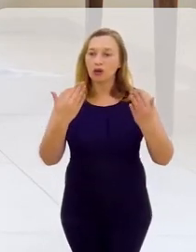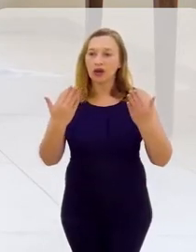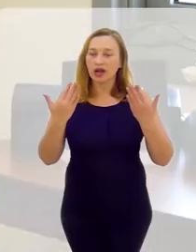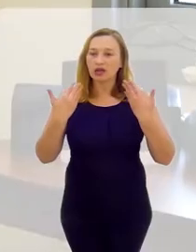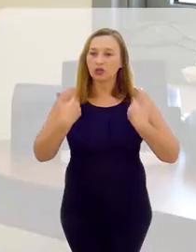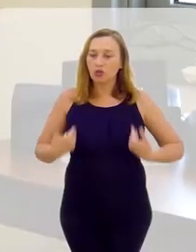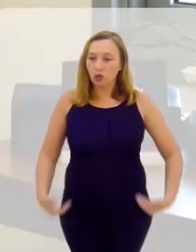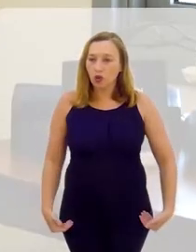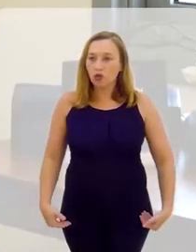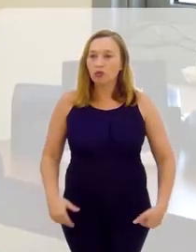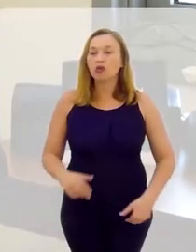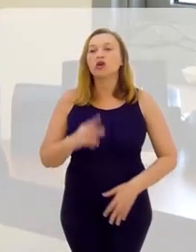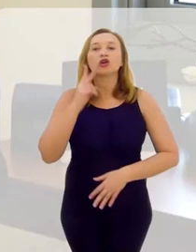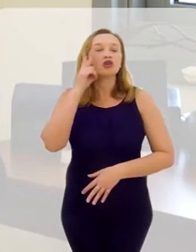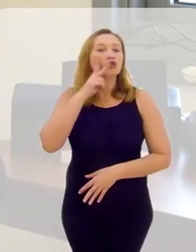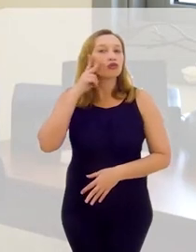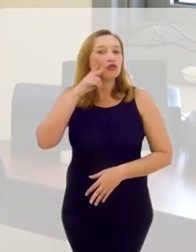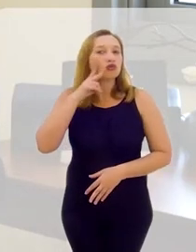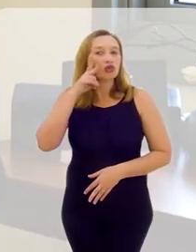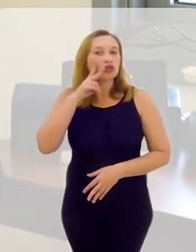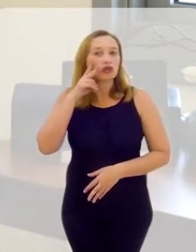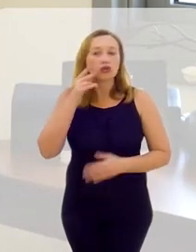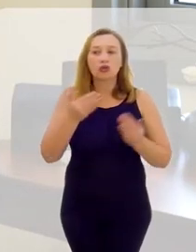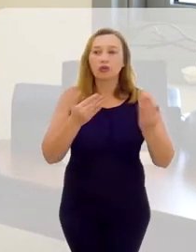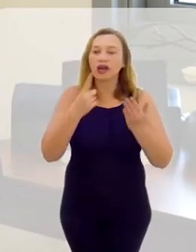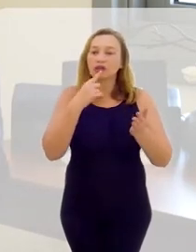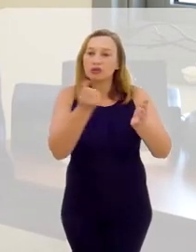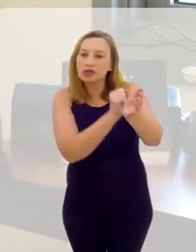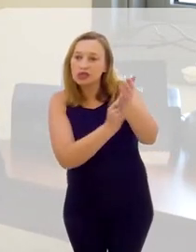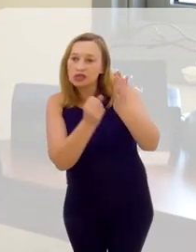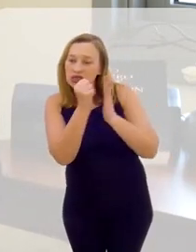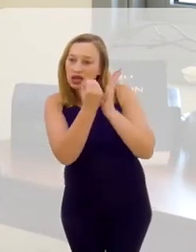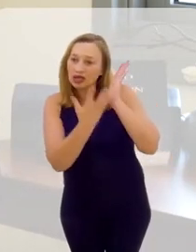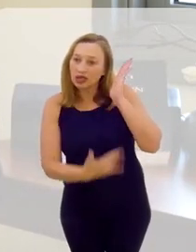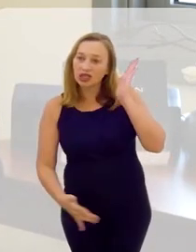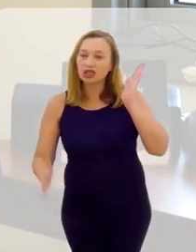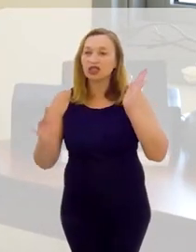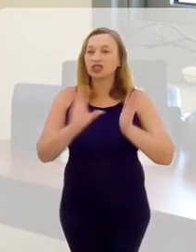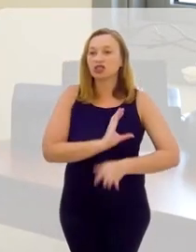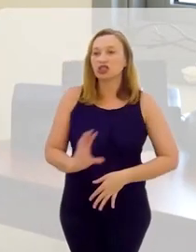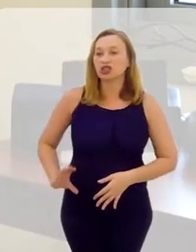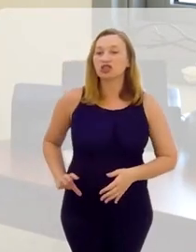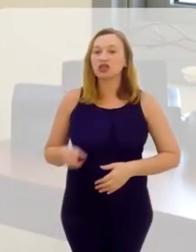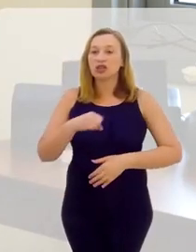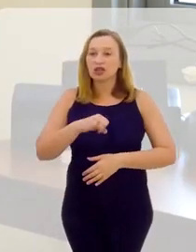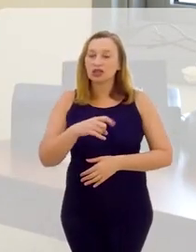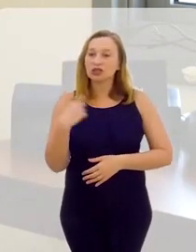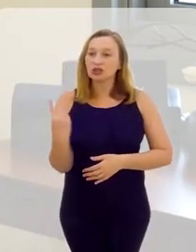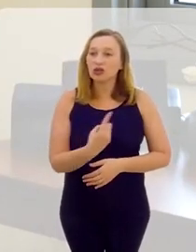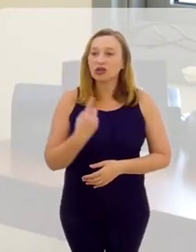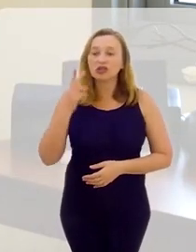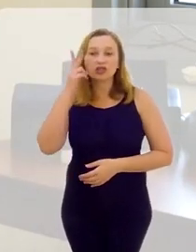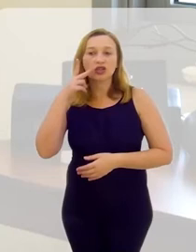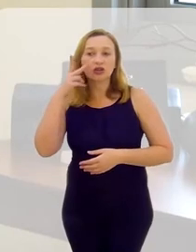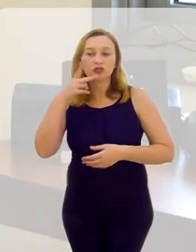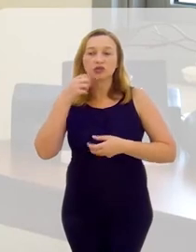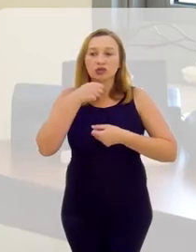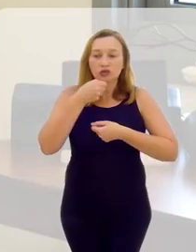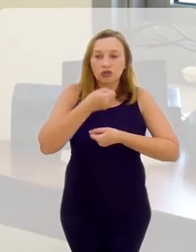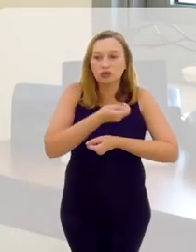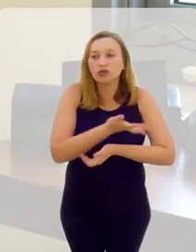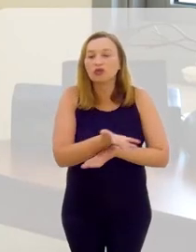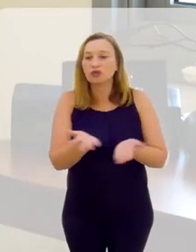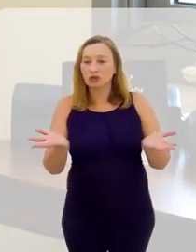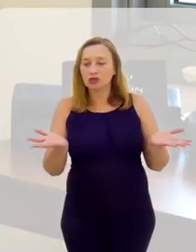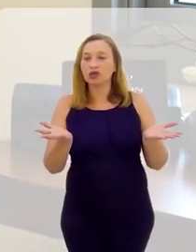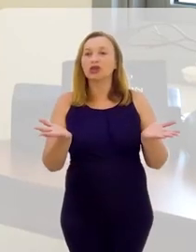Cristo. Quando nós tomamos o sacramento, nós estamos renovando aquele primeiro convênio que eu fiz no batismo.